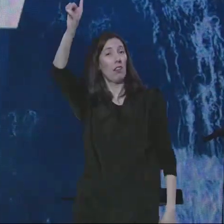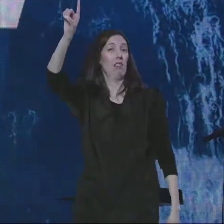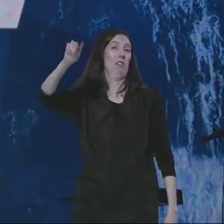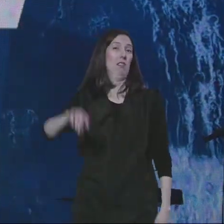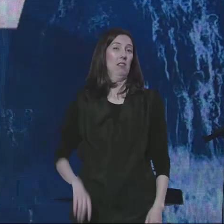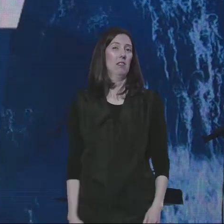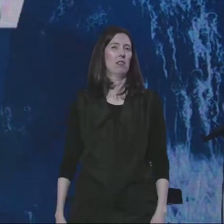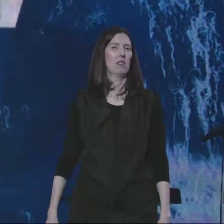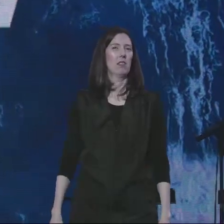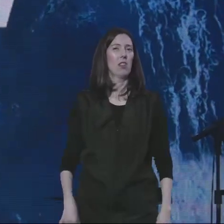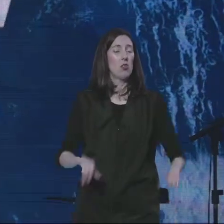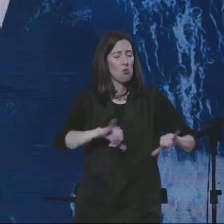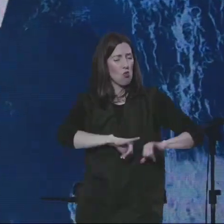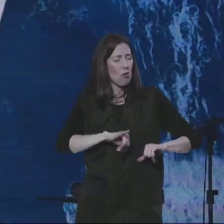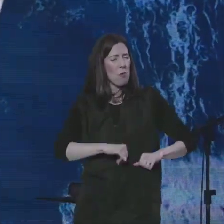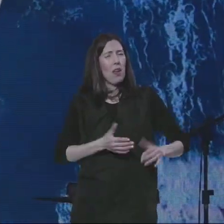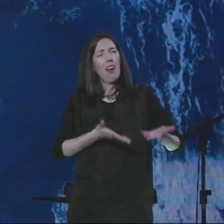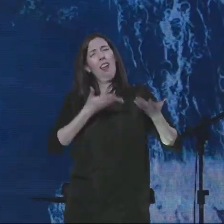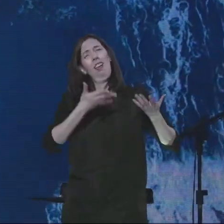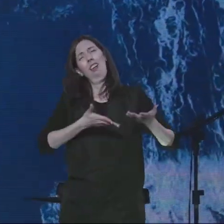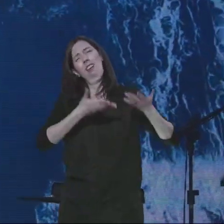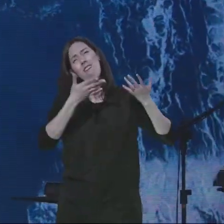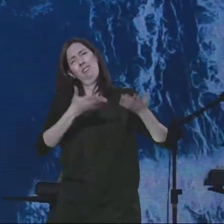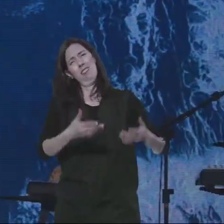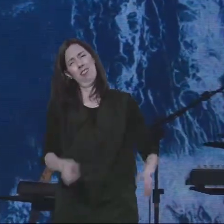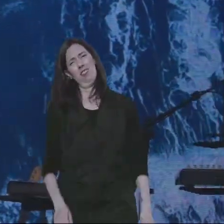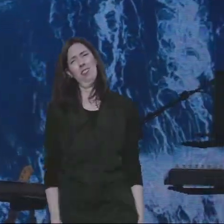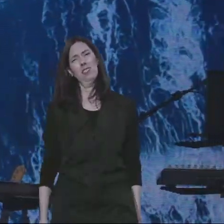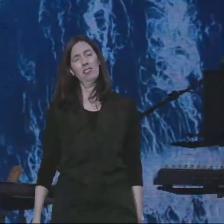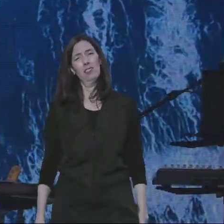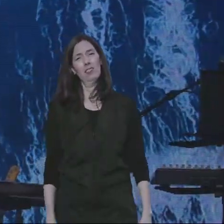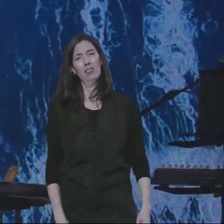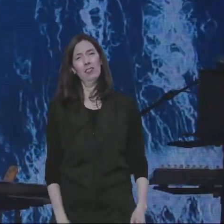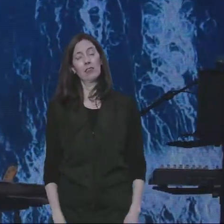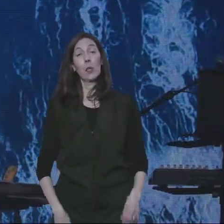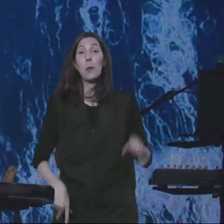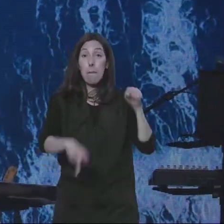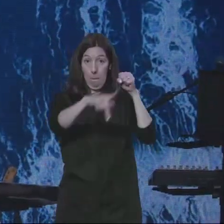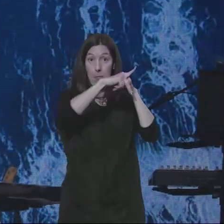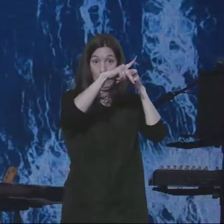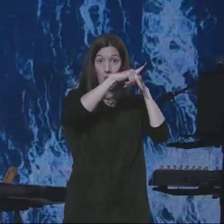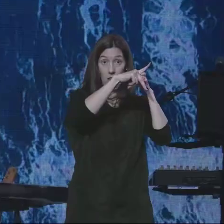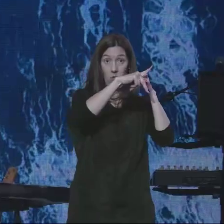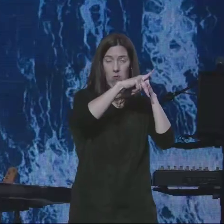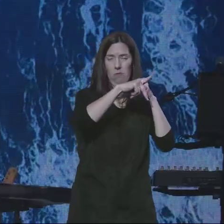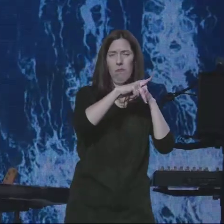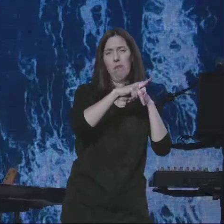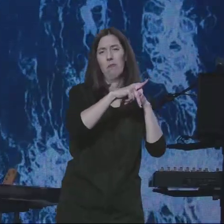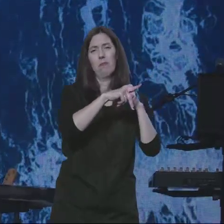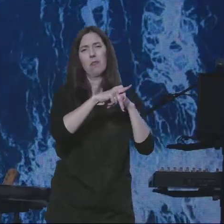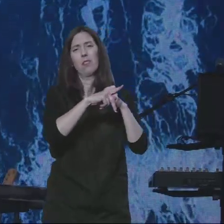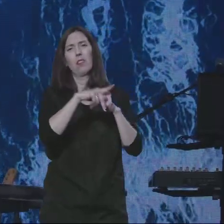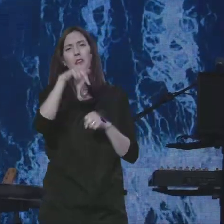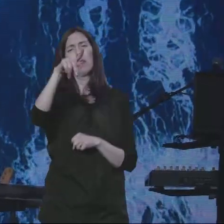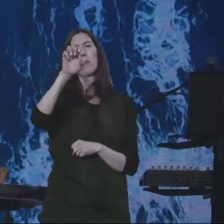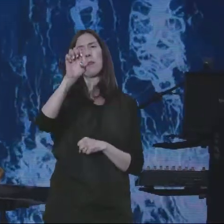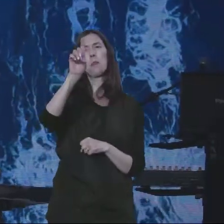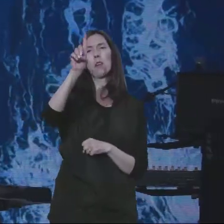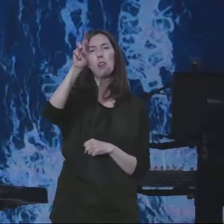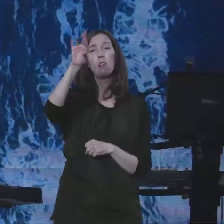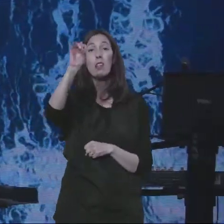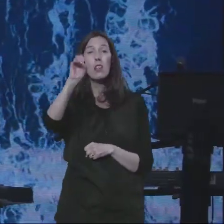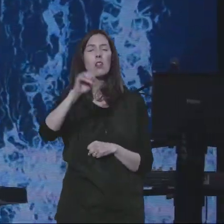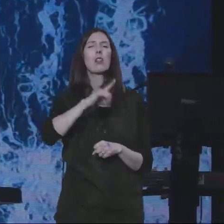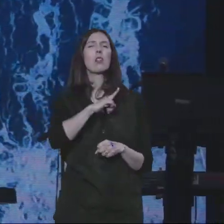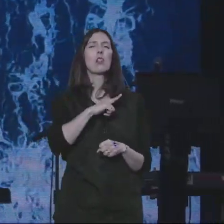é leve, é momentâneo. Pedro, foram crucificar ele para falar: já que você é